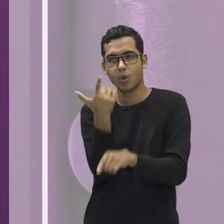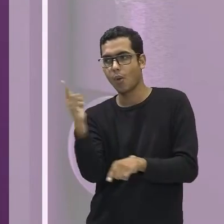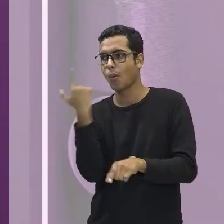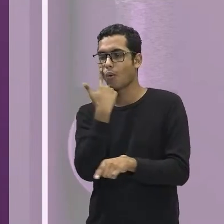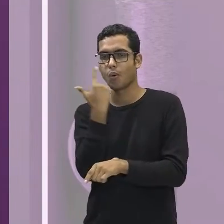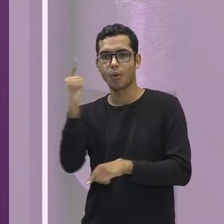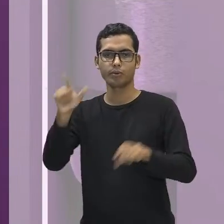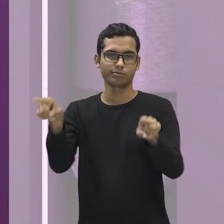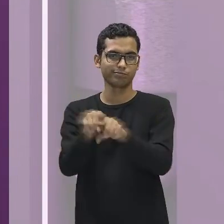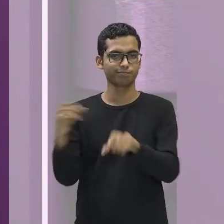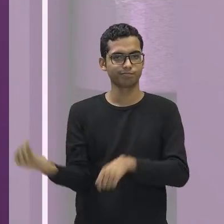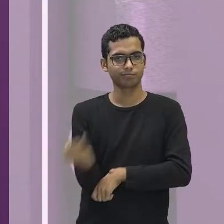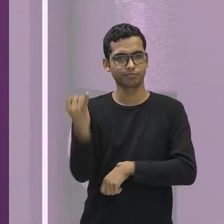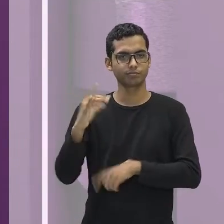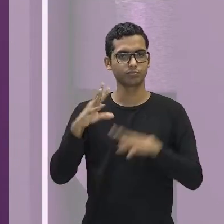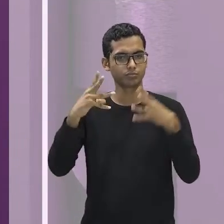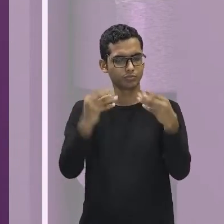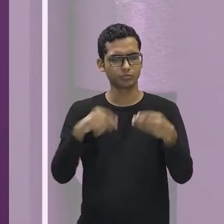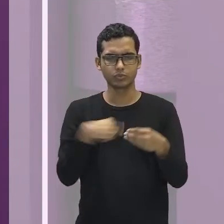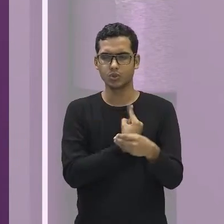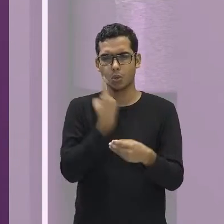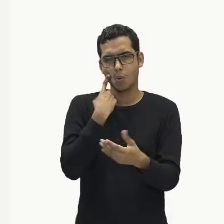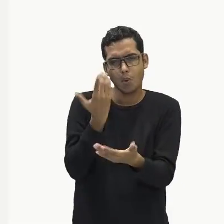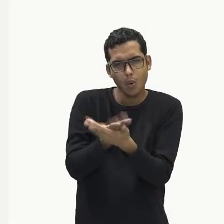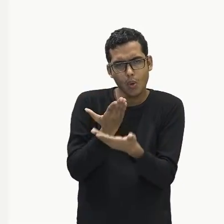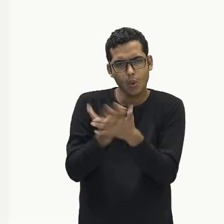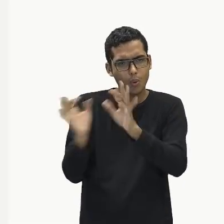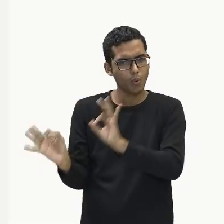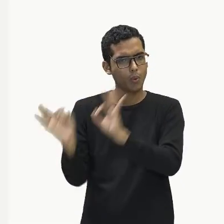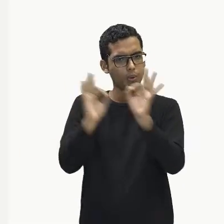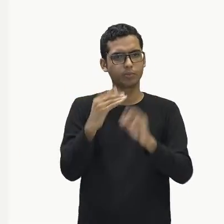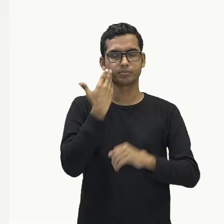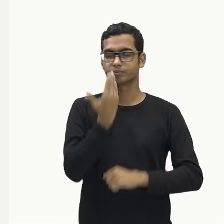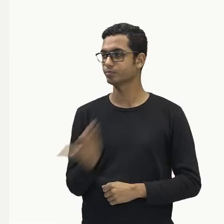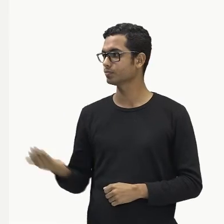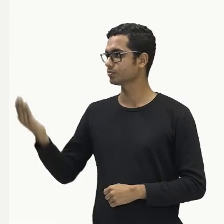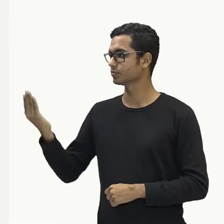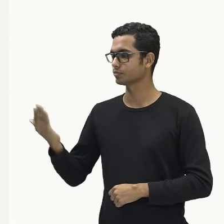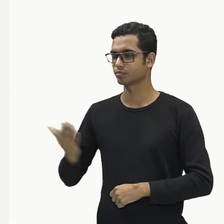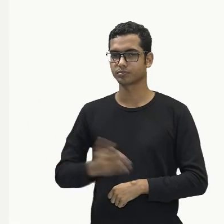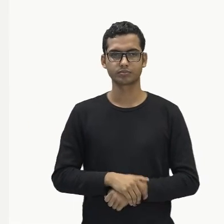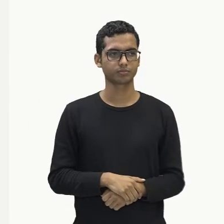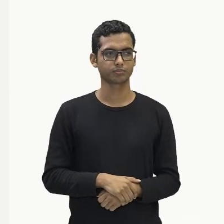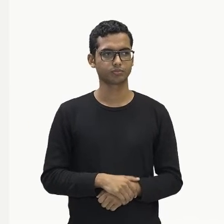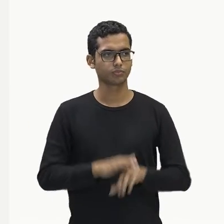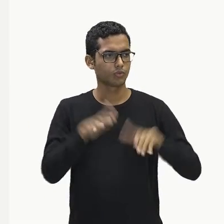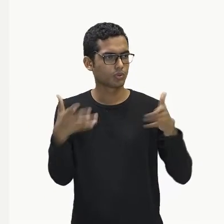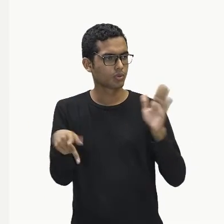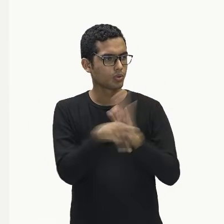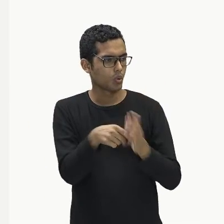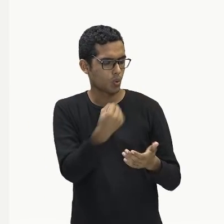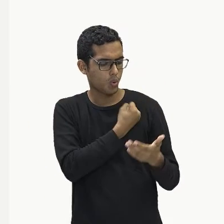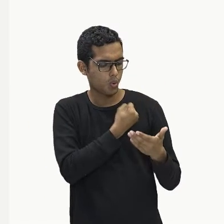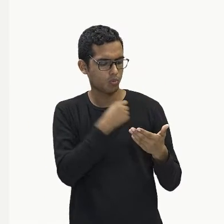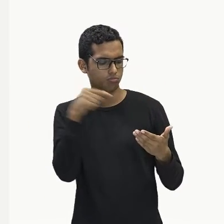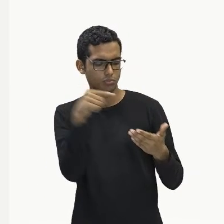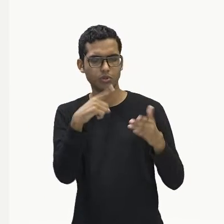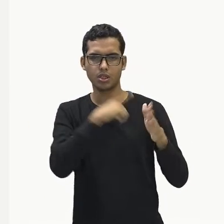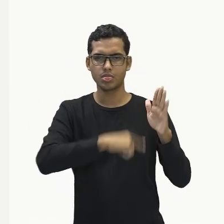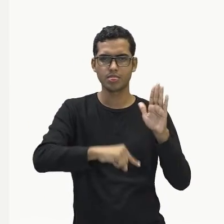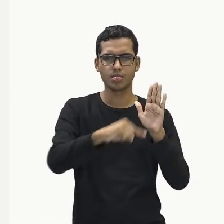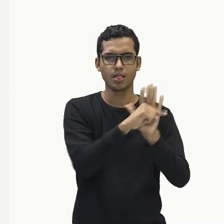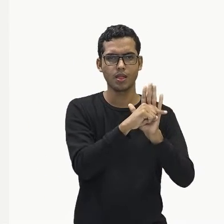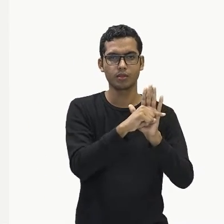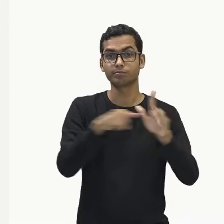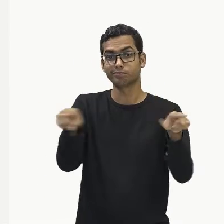super importante para todos nós. Observe aí, acompanhe a leitura. Quando a base é negativa e o